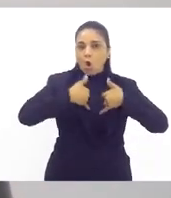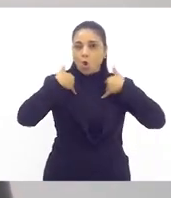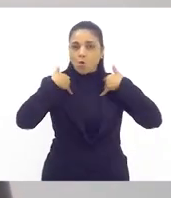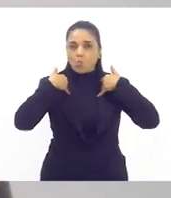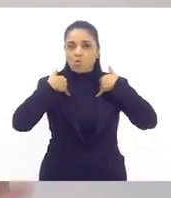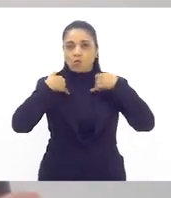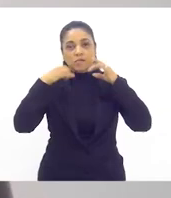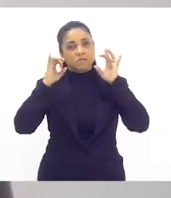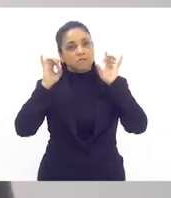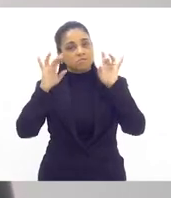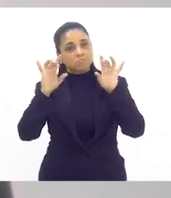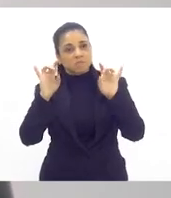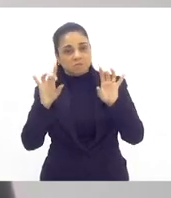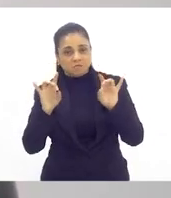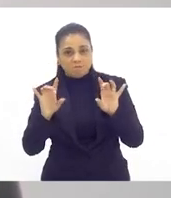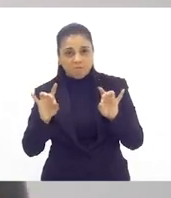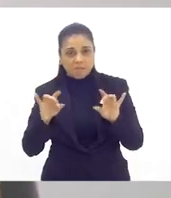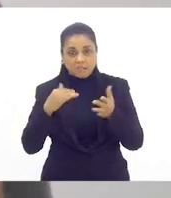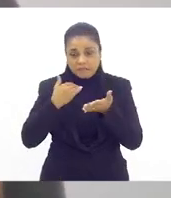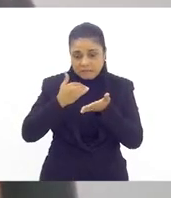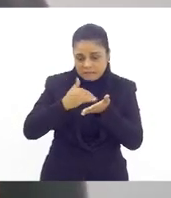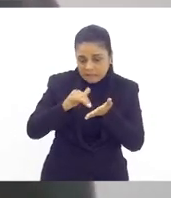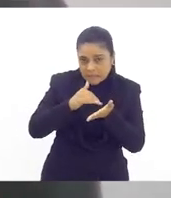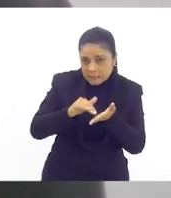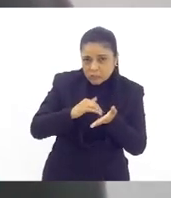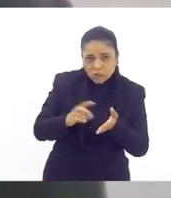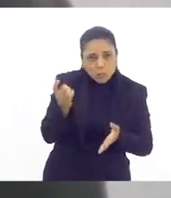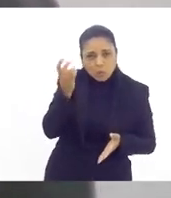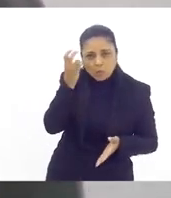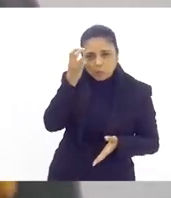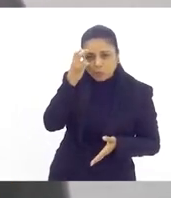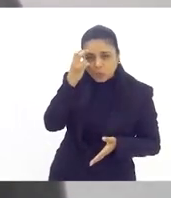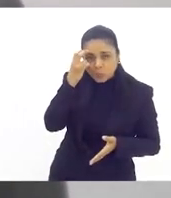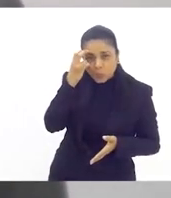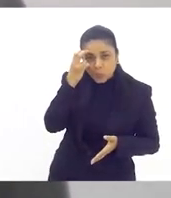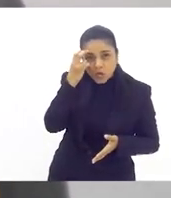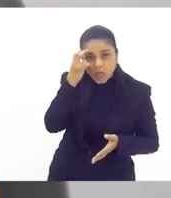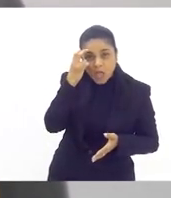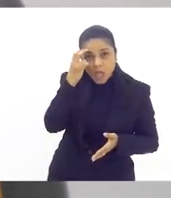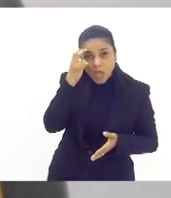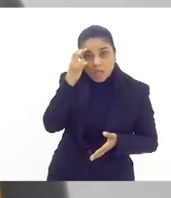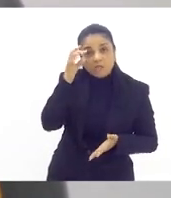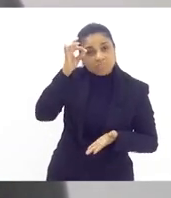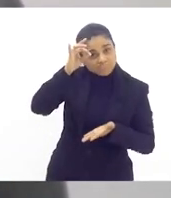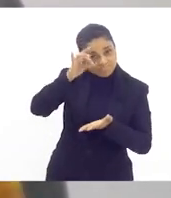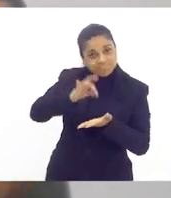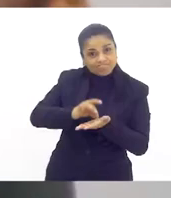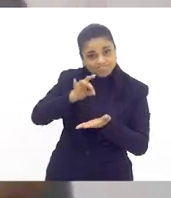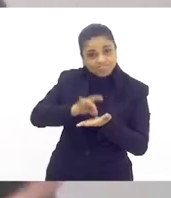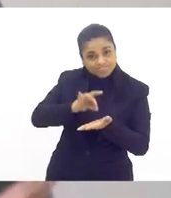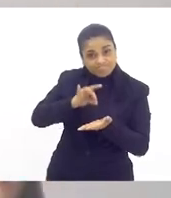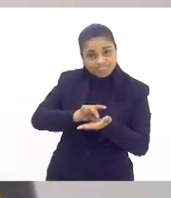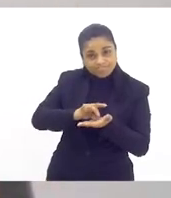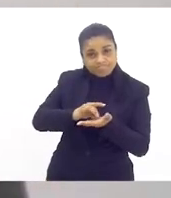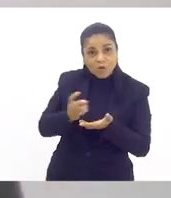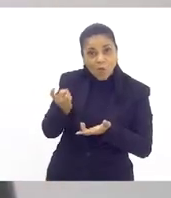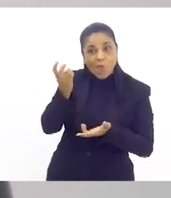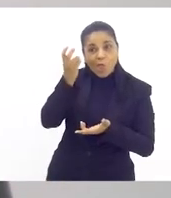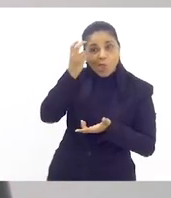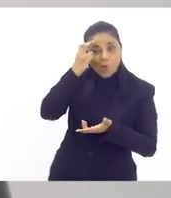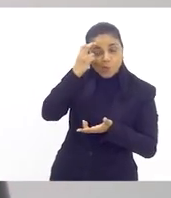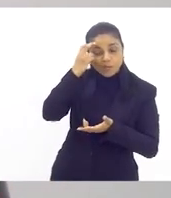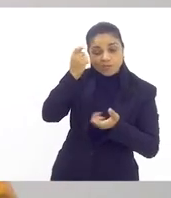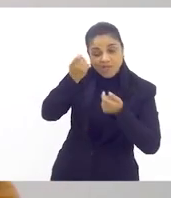nós Especialmente porque não Somos somente uma Secretaria de Cultura Mas nós somos exatamente uma Secretaria de Cultura e de Economia